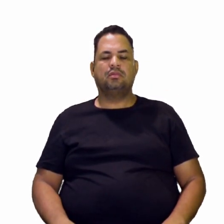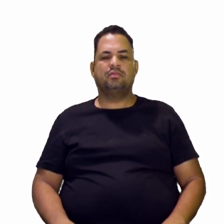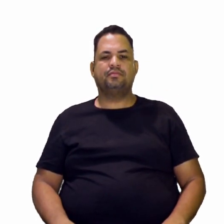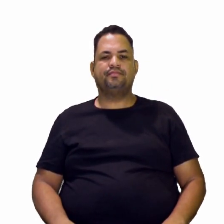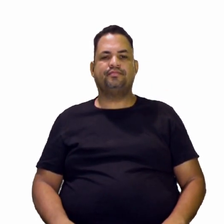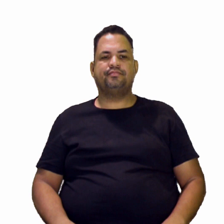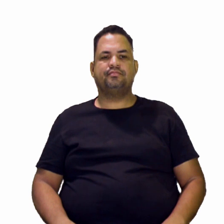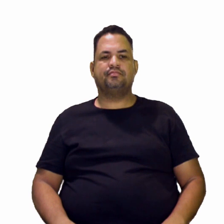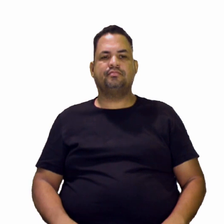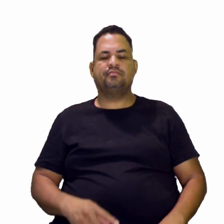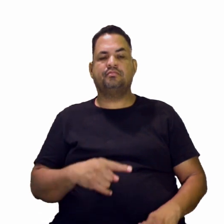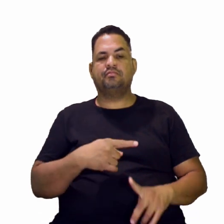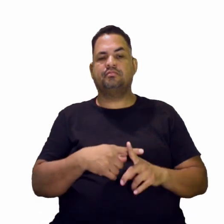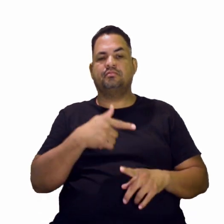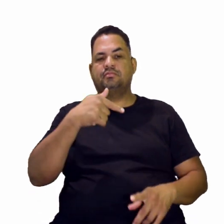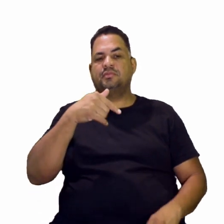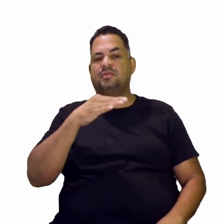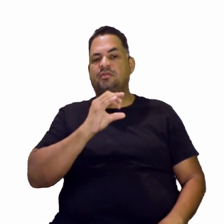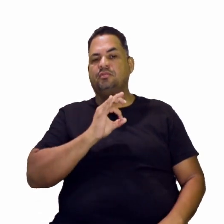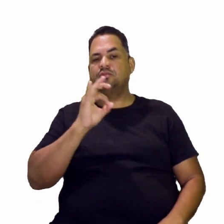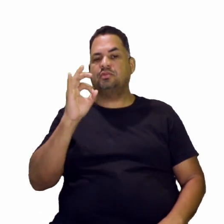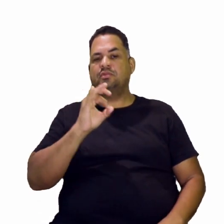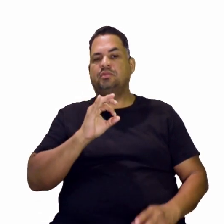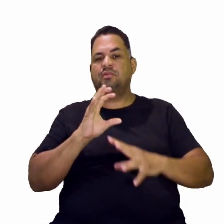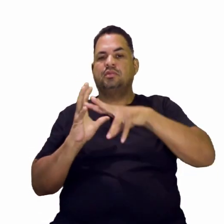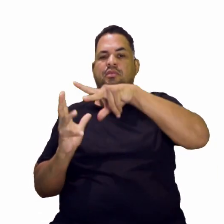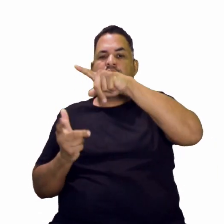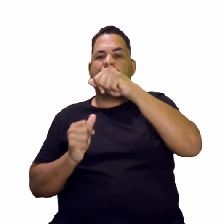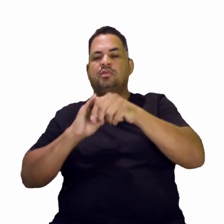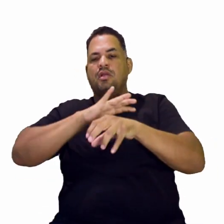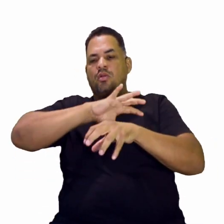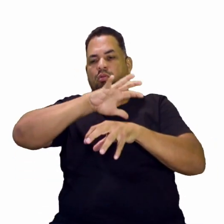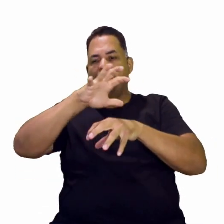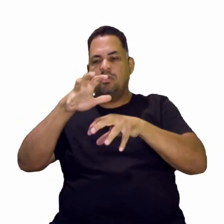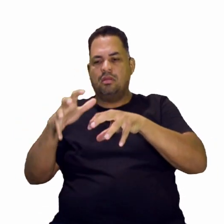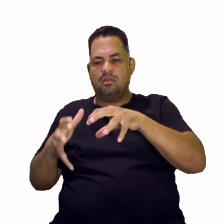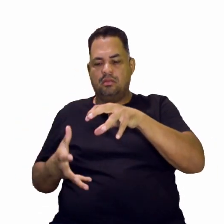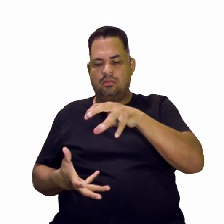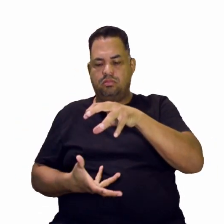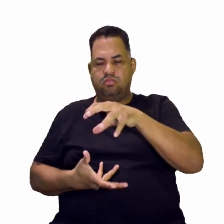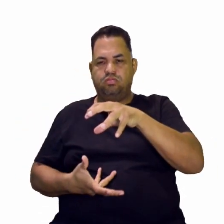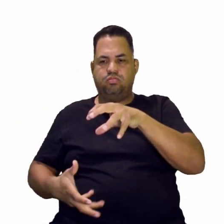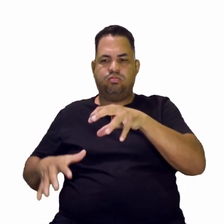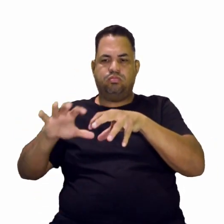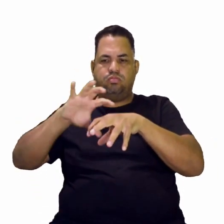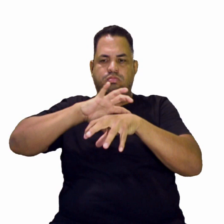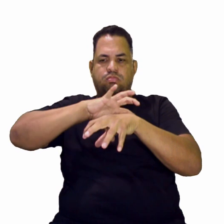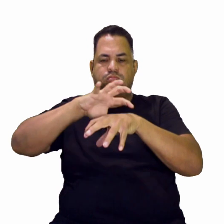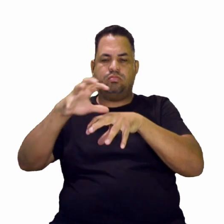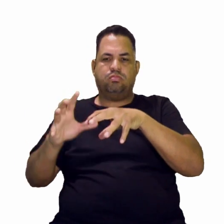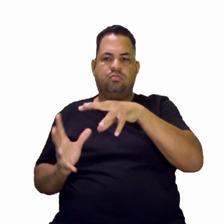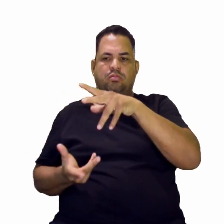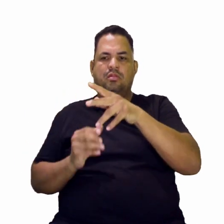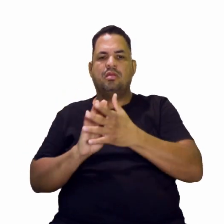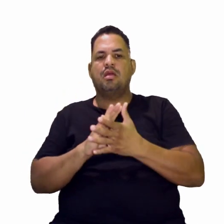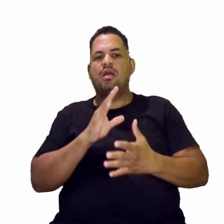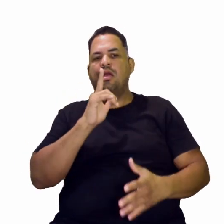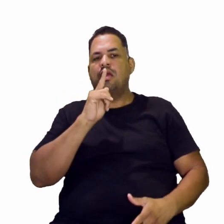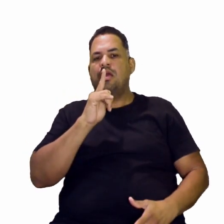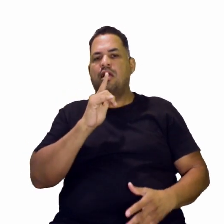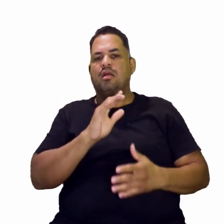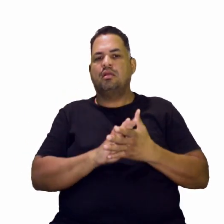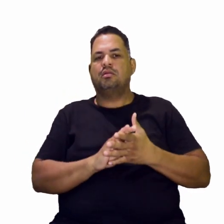Mais de 70% da Terra está coberta por água. Então, o ambiente aquático é dividido em